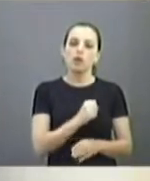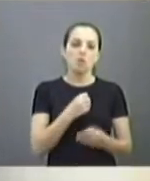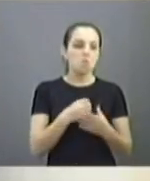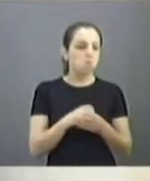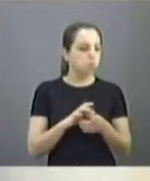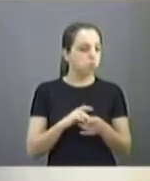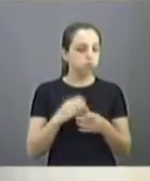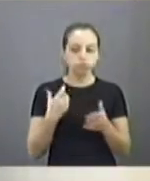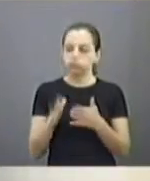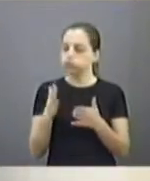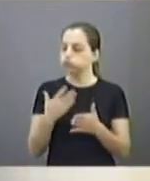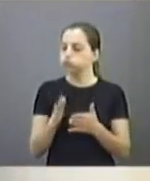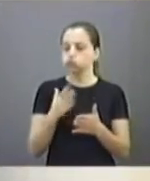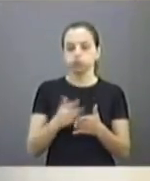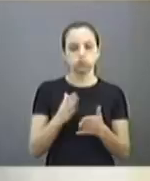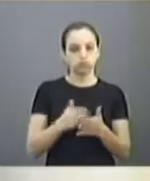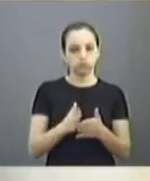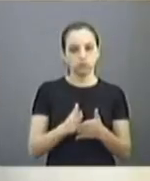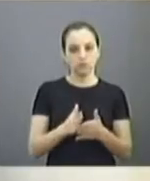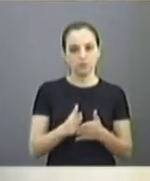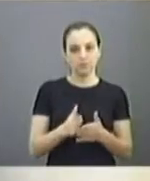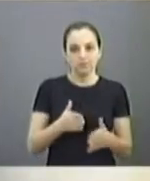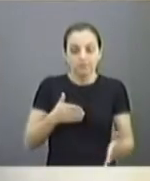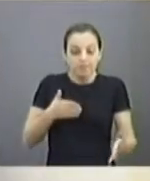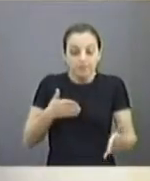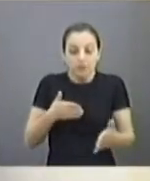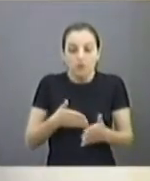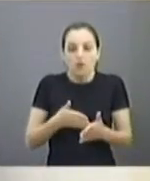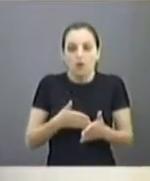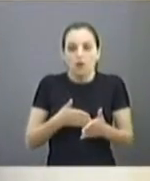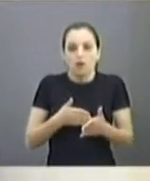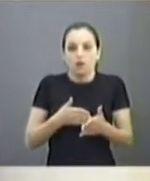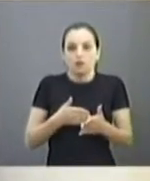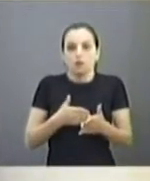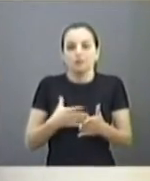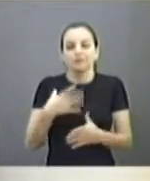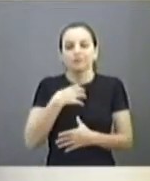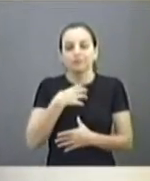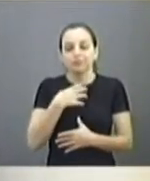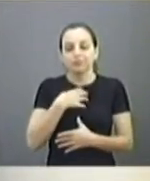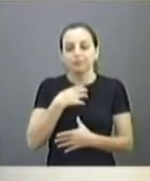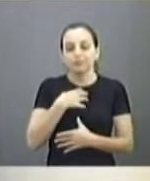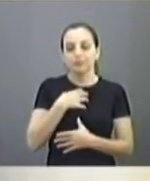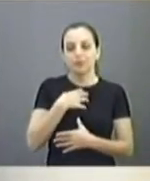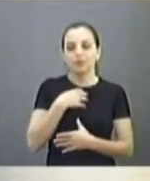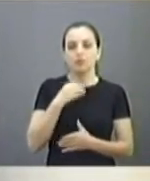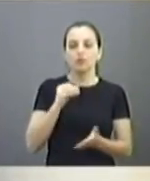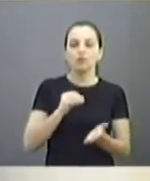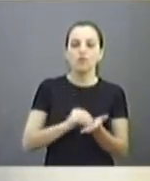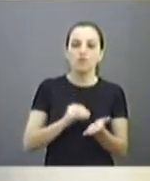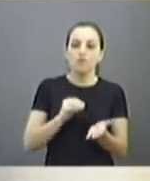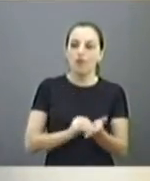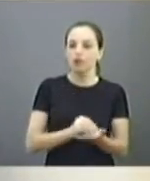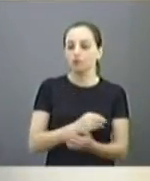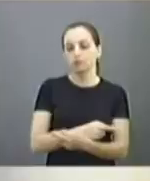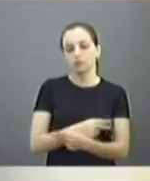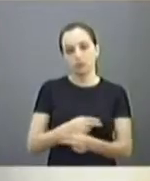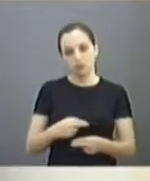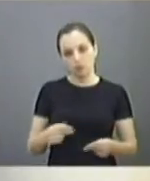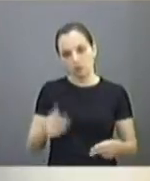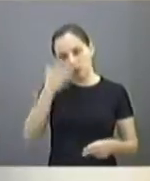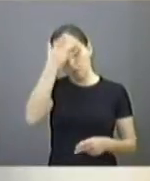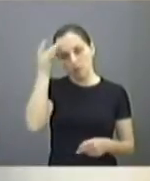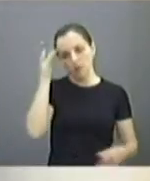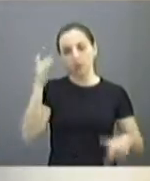abandono. Na entrada da Fundação Casa, nós já sentimos a precariedade desse serviço. E os